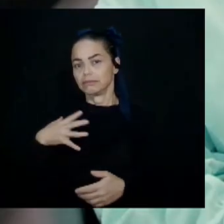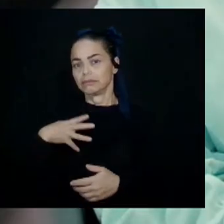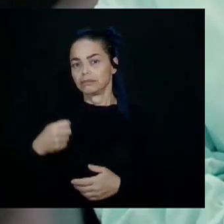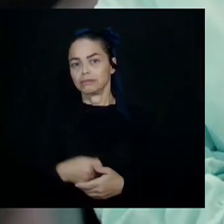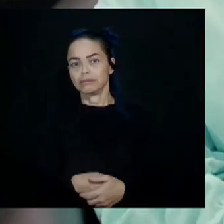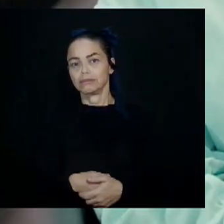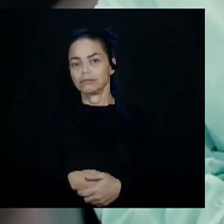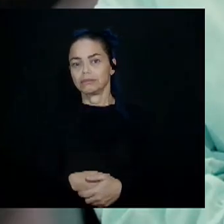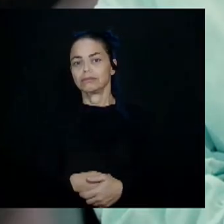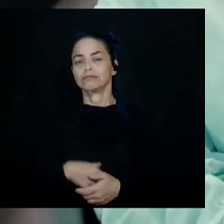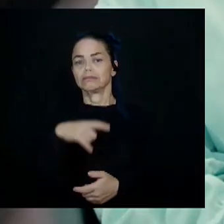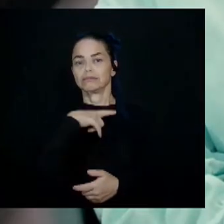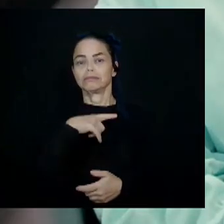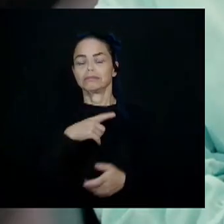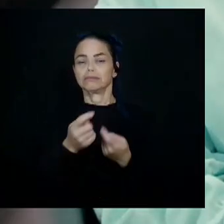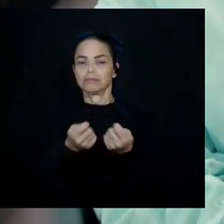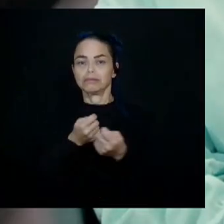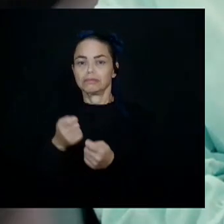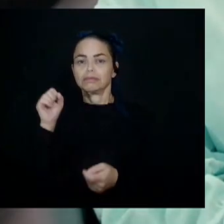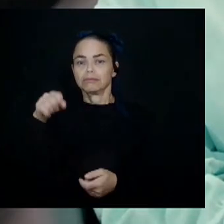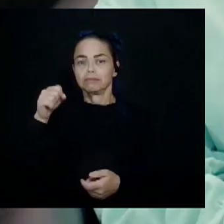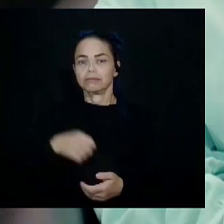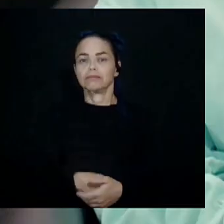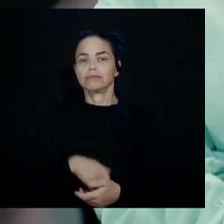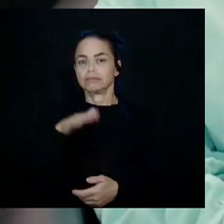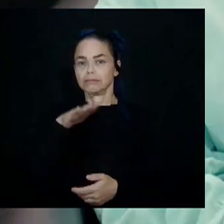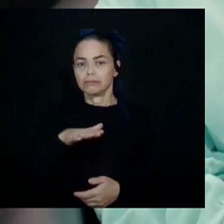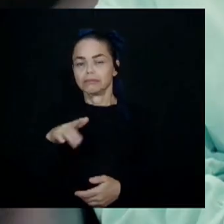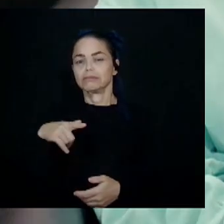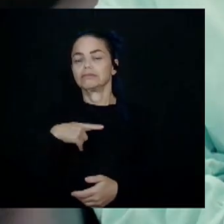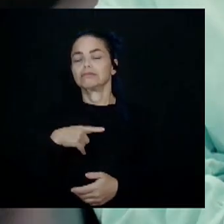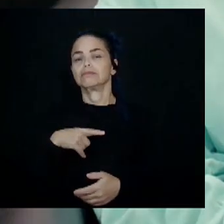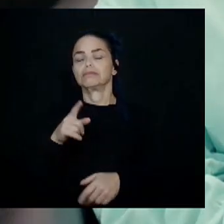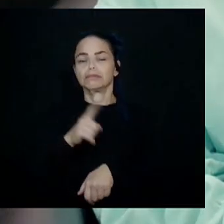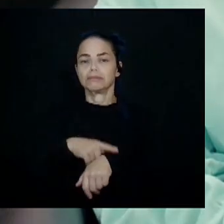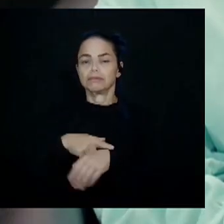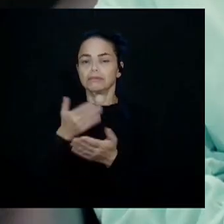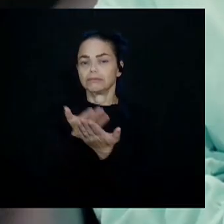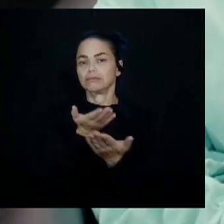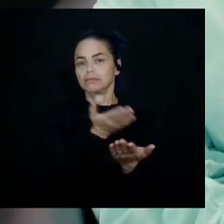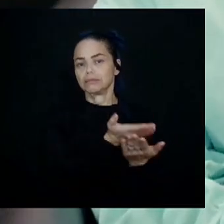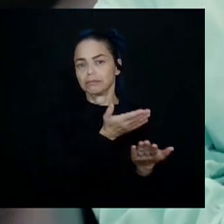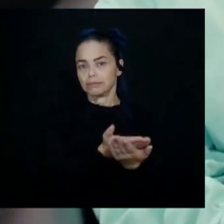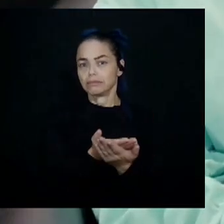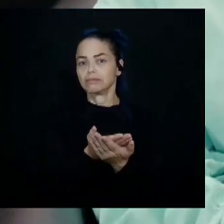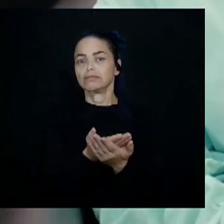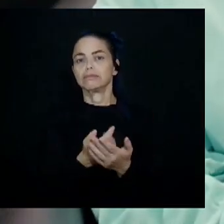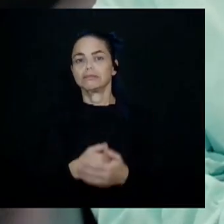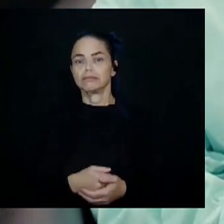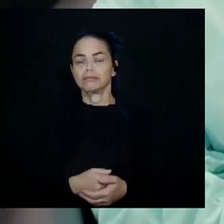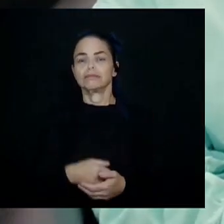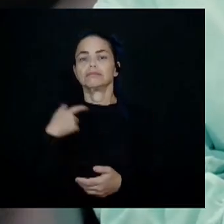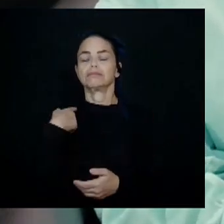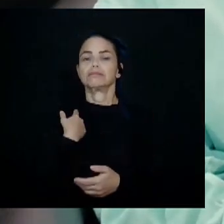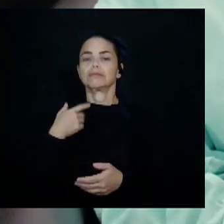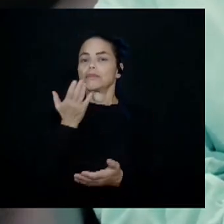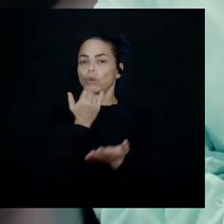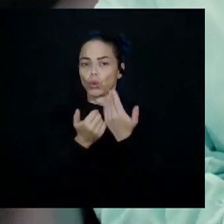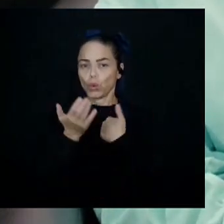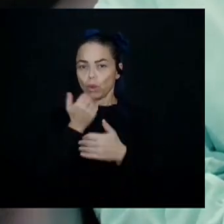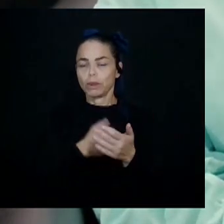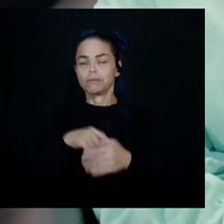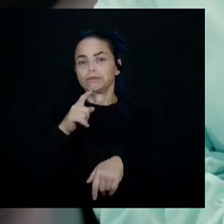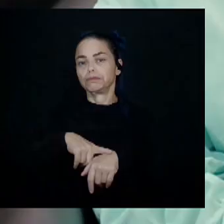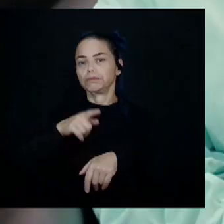Tem que regular, sim. Criança tem que ter horário de estudo, tem que ter horário das refeições, tem que ter horário da